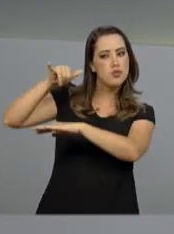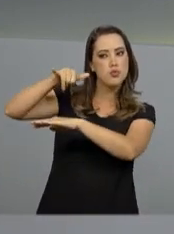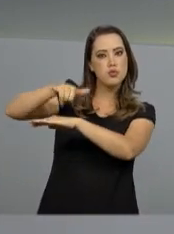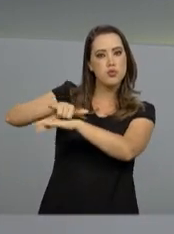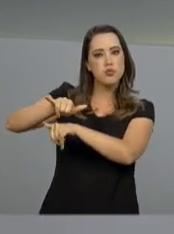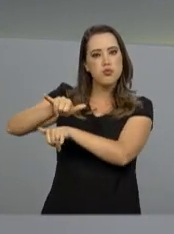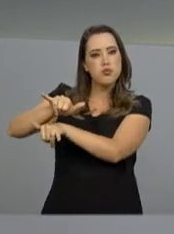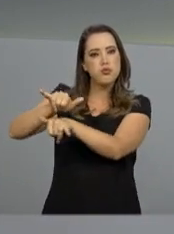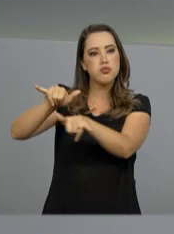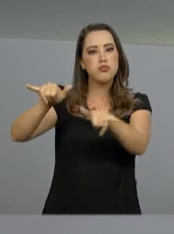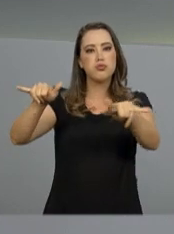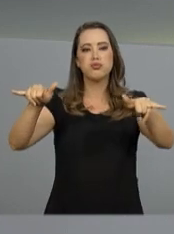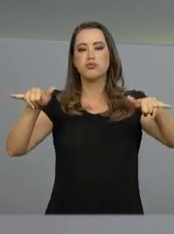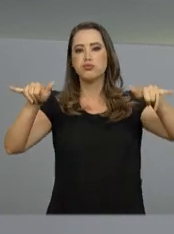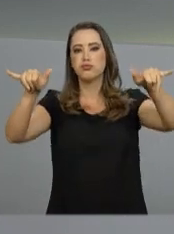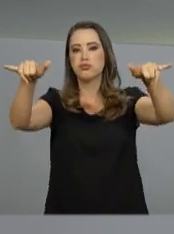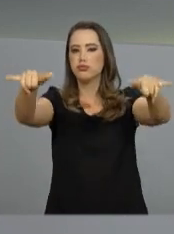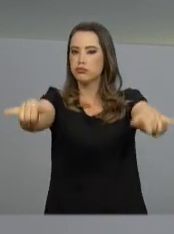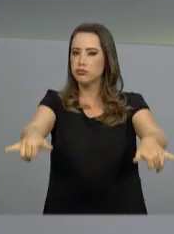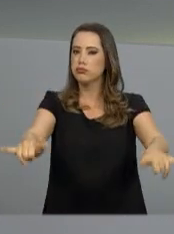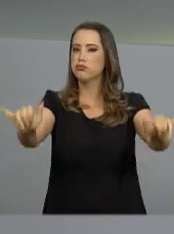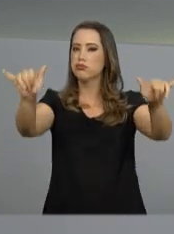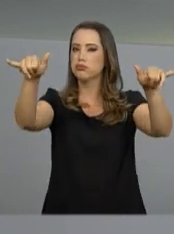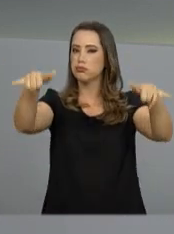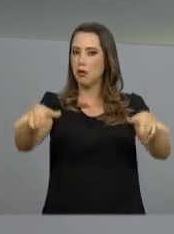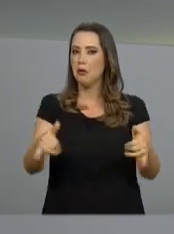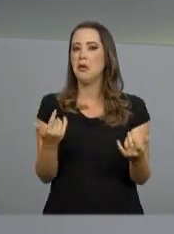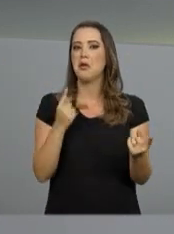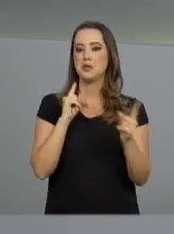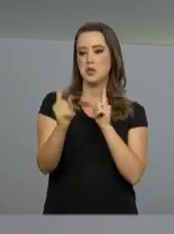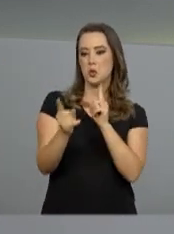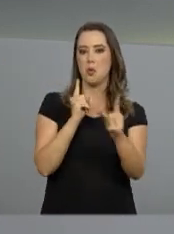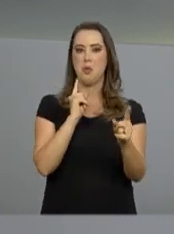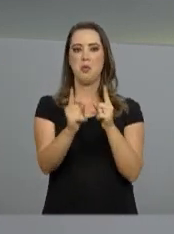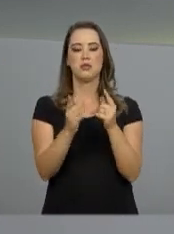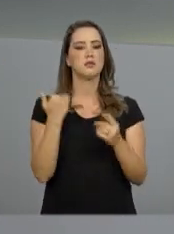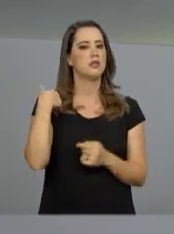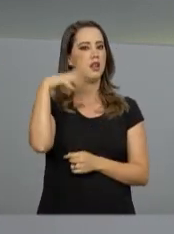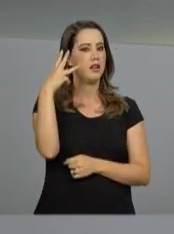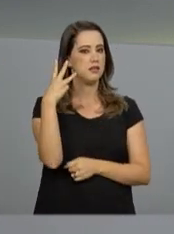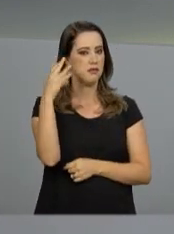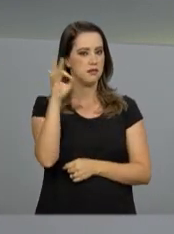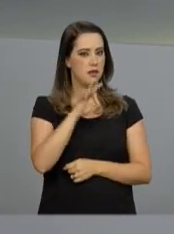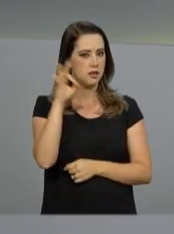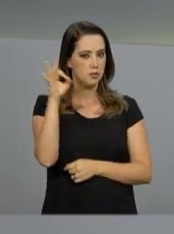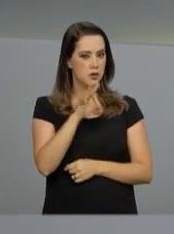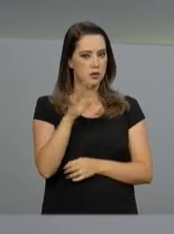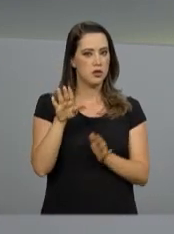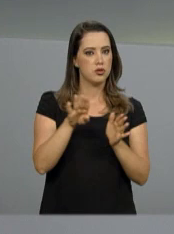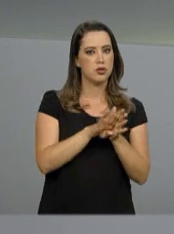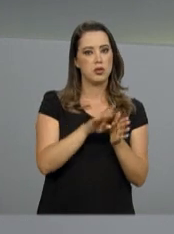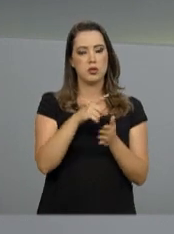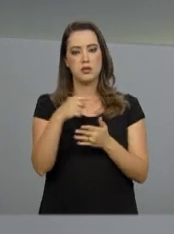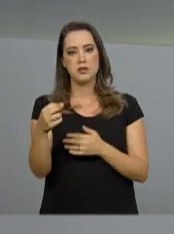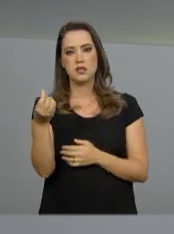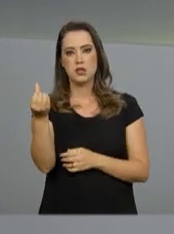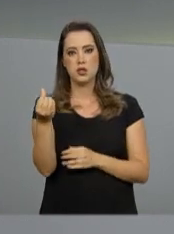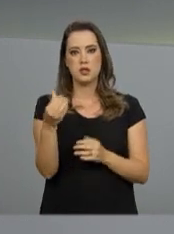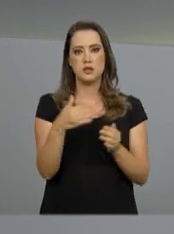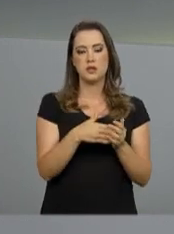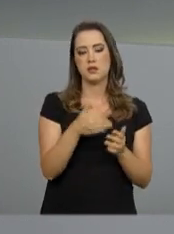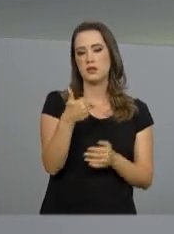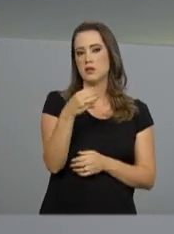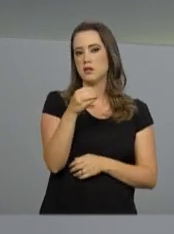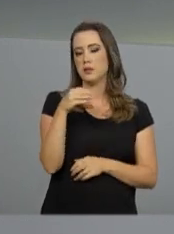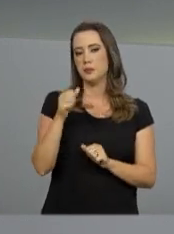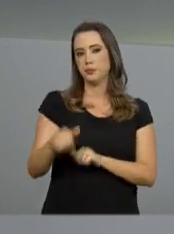aeroportos brasileiros. De acordo com a Infraero, o trânsito de passageiros deve crescer 3% entre os dias 6 e 10 de